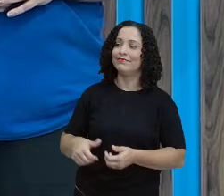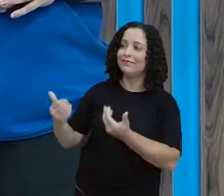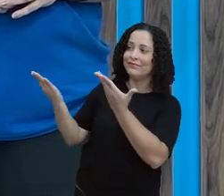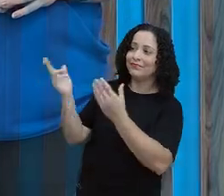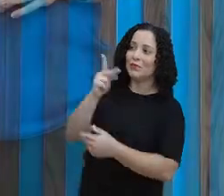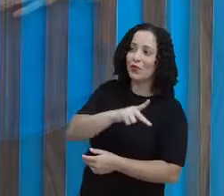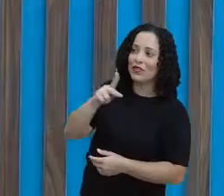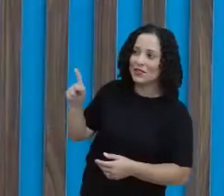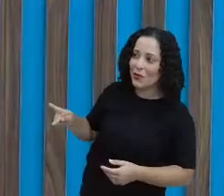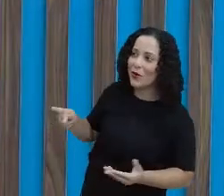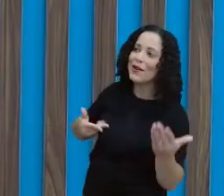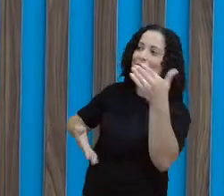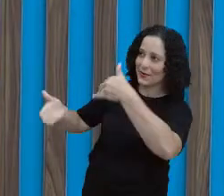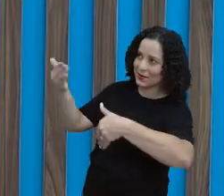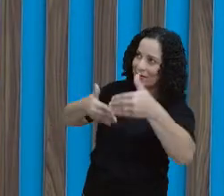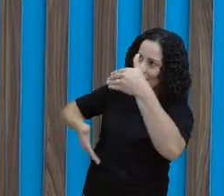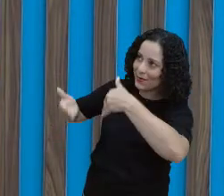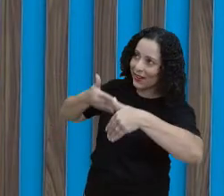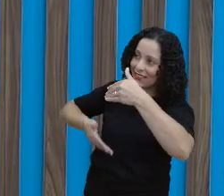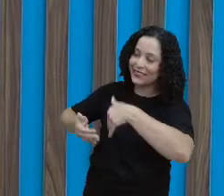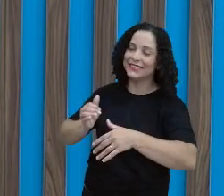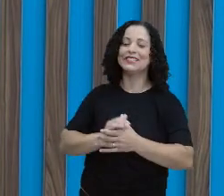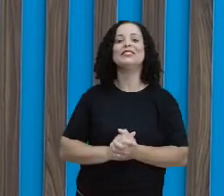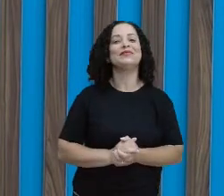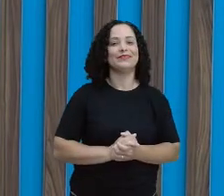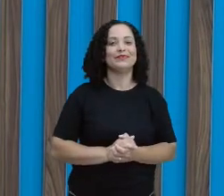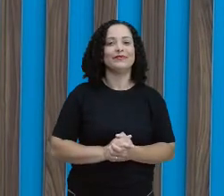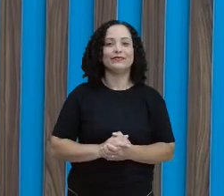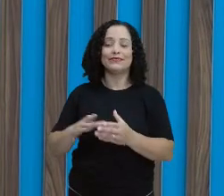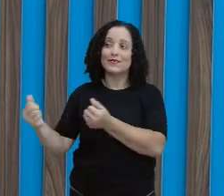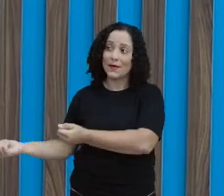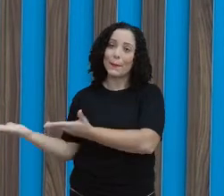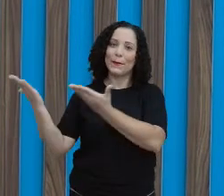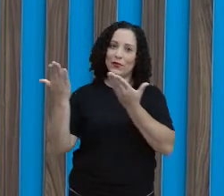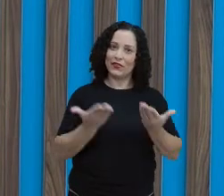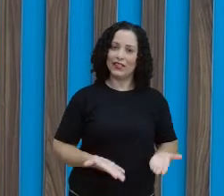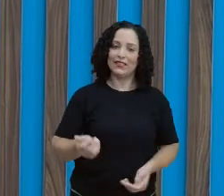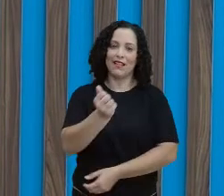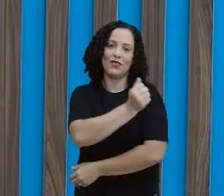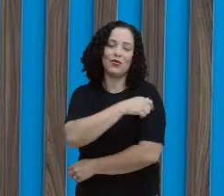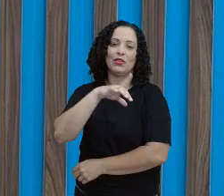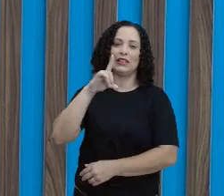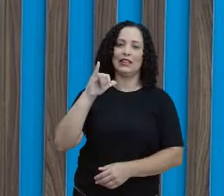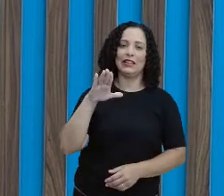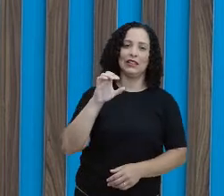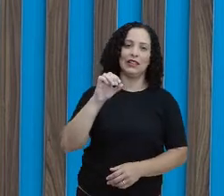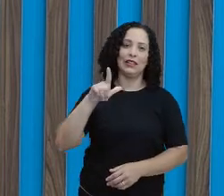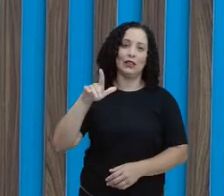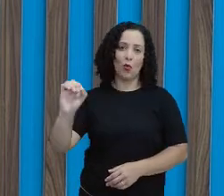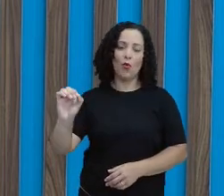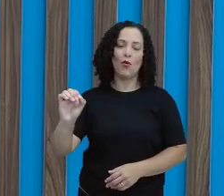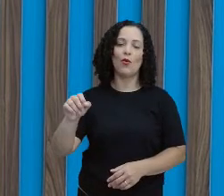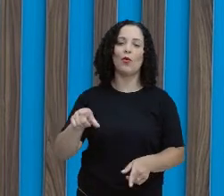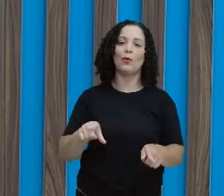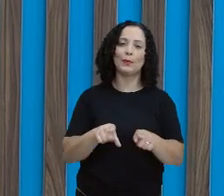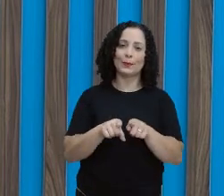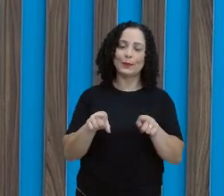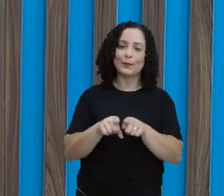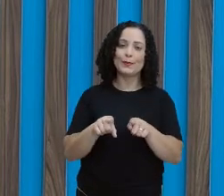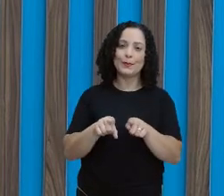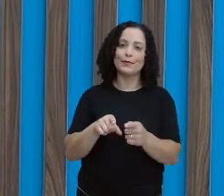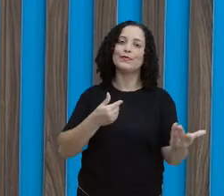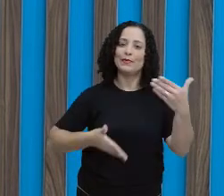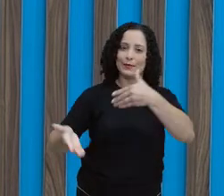alguma coisa, professora? Quero sim, vamos professora lá. Carol. Dar as boas-vindas aqui a Diogo, né? Diogo Belarmino Fidelis, que